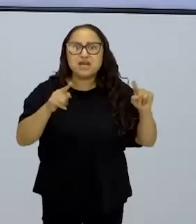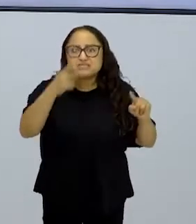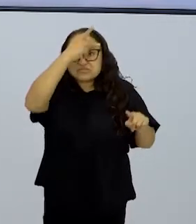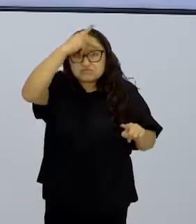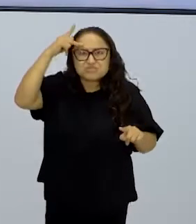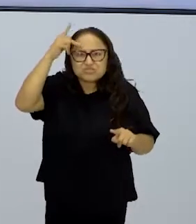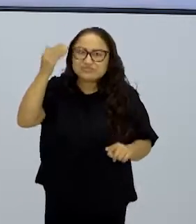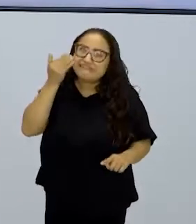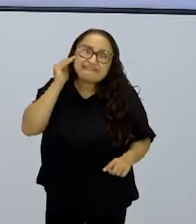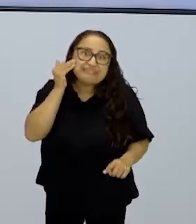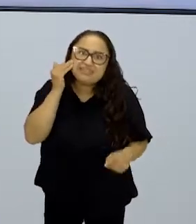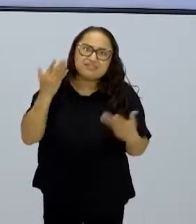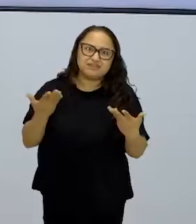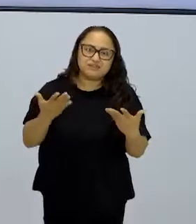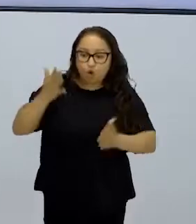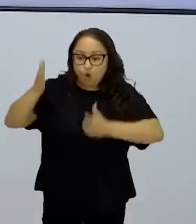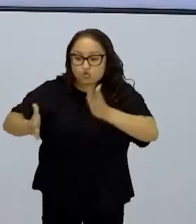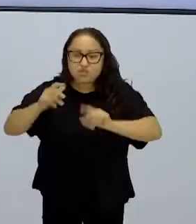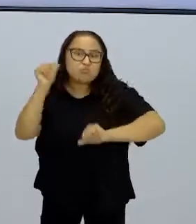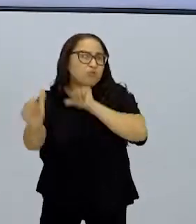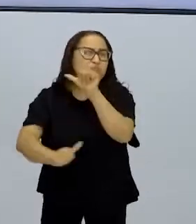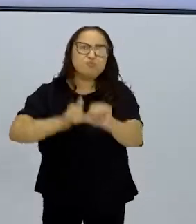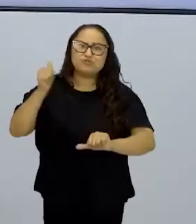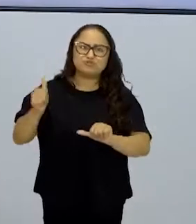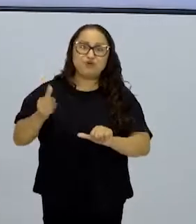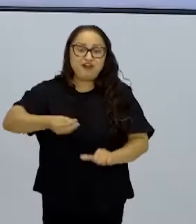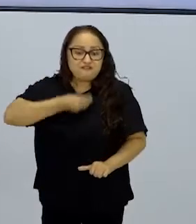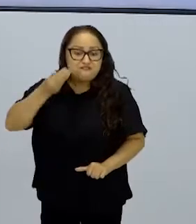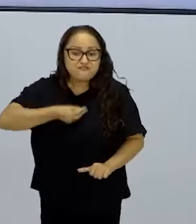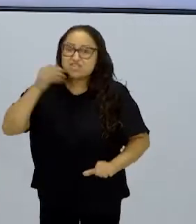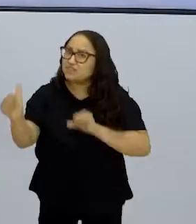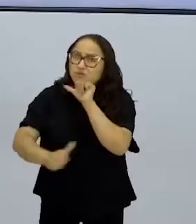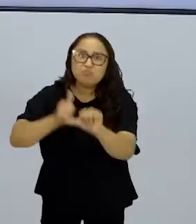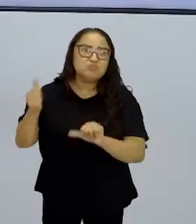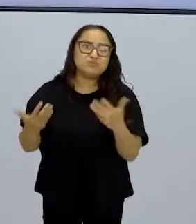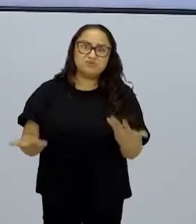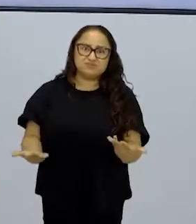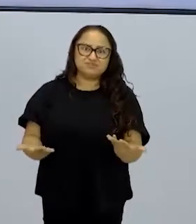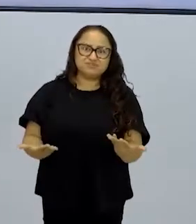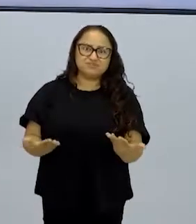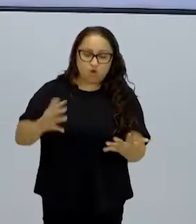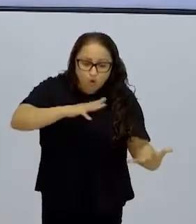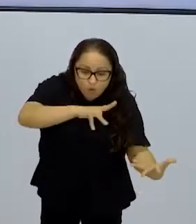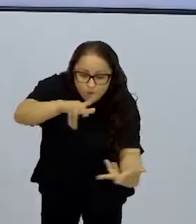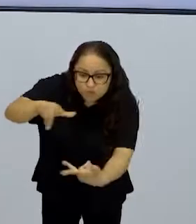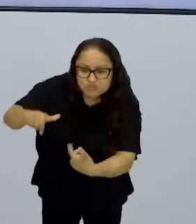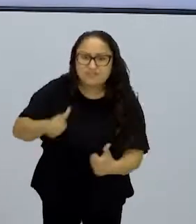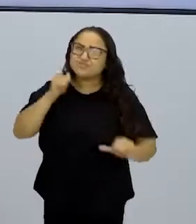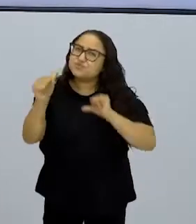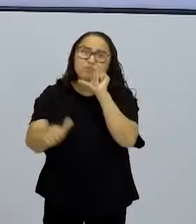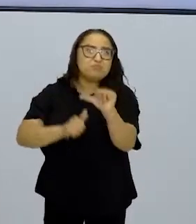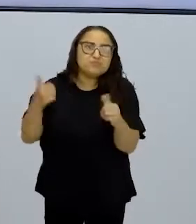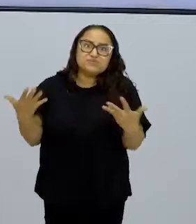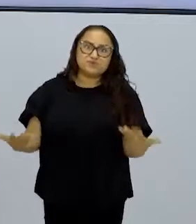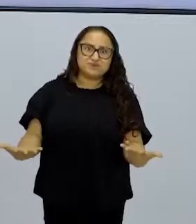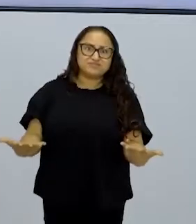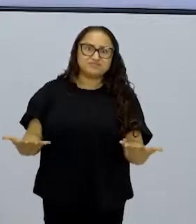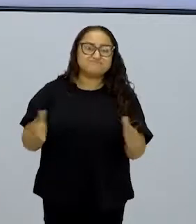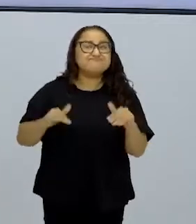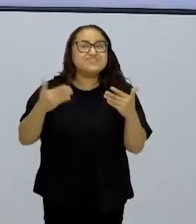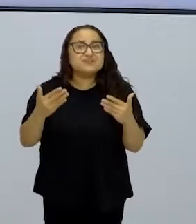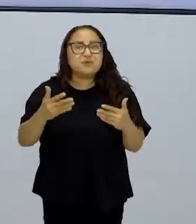não entendem que os tempos são outros, as realidades são outras, né? O universo, o mundo mudou, né?